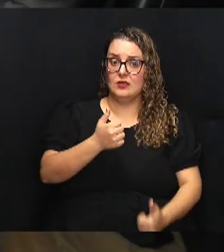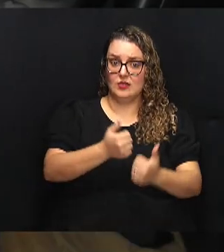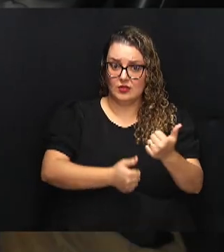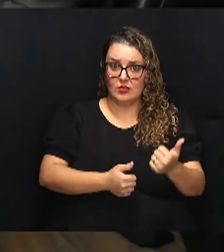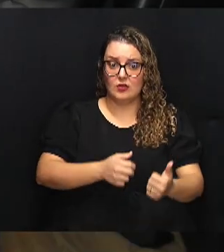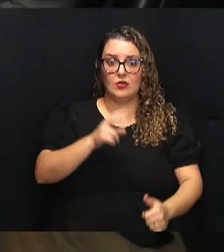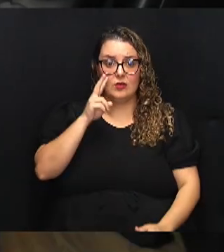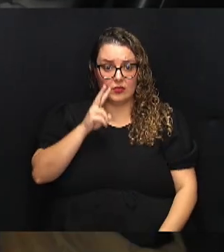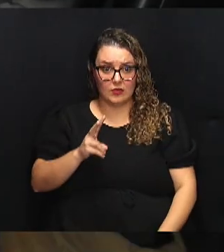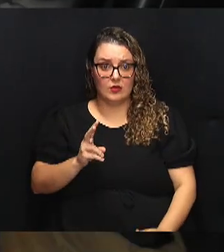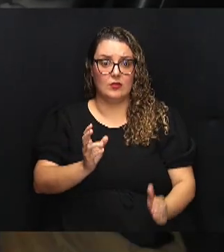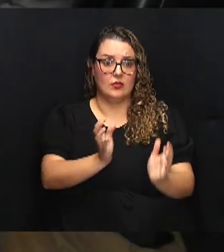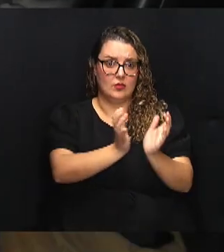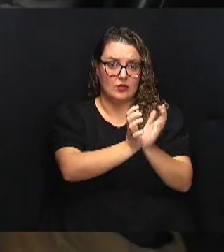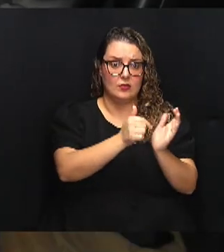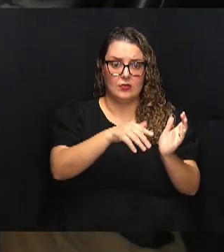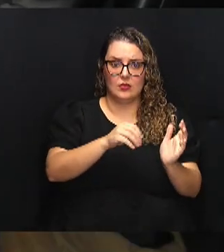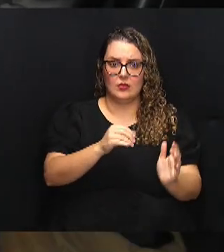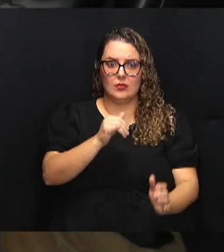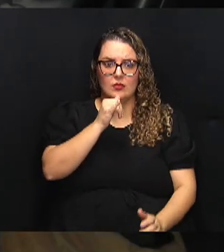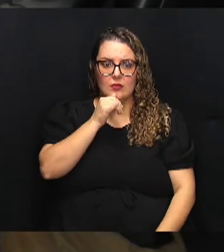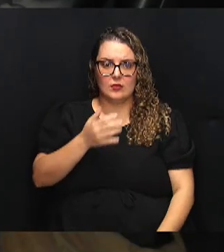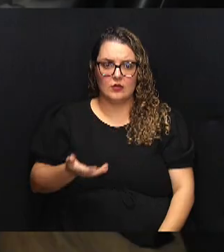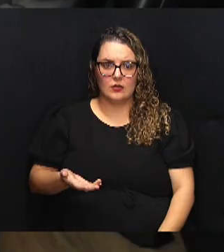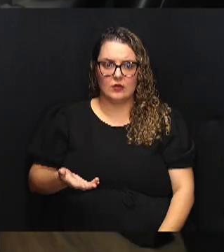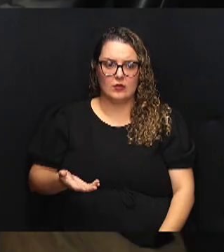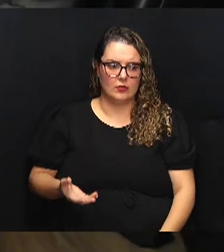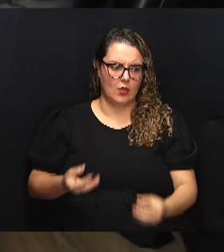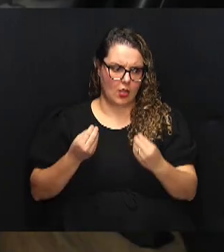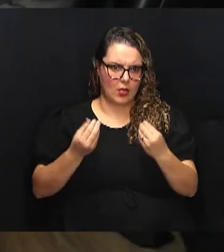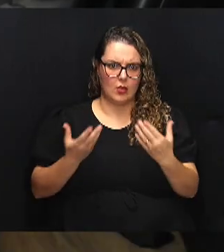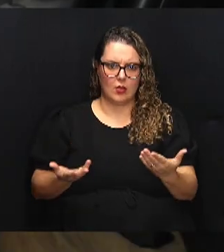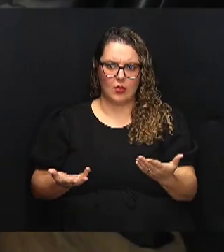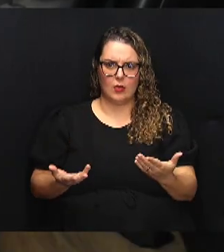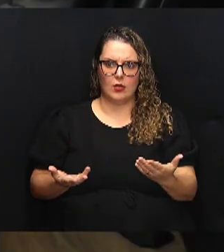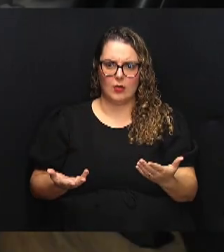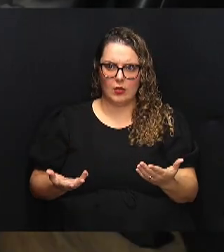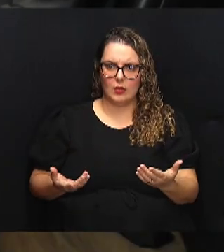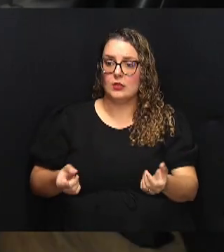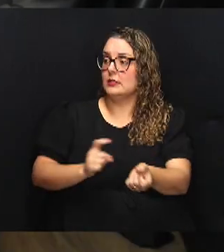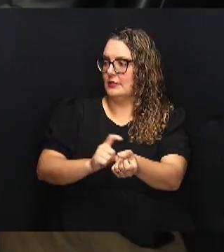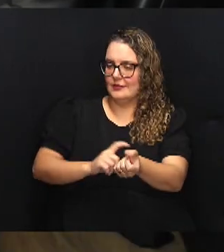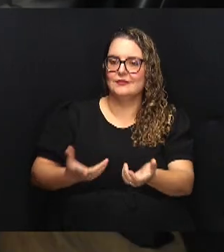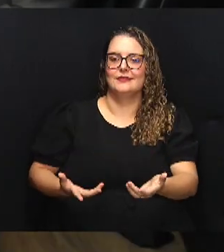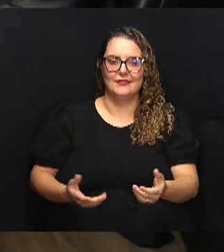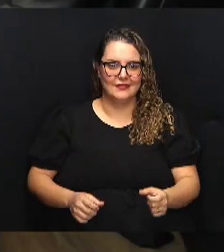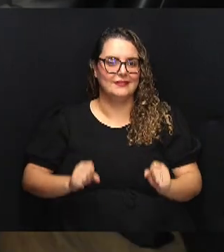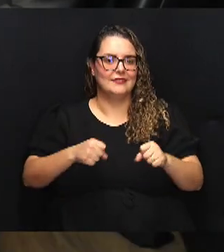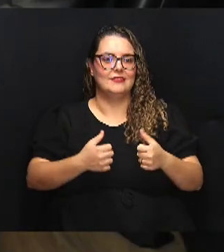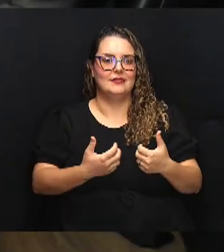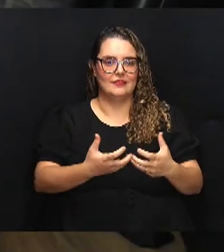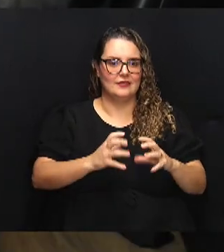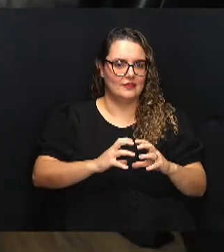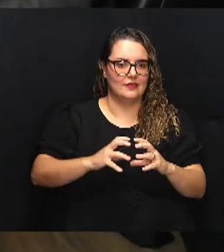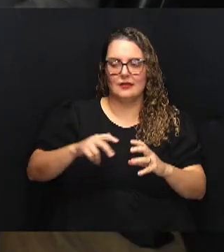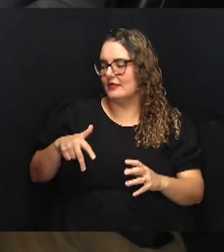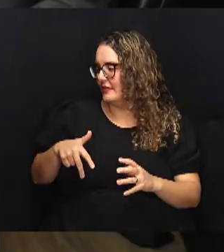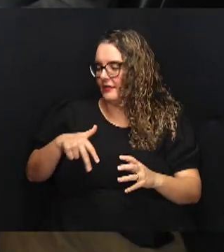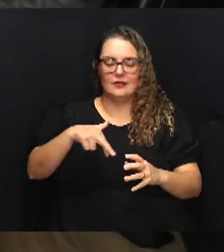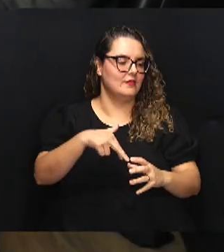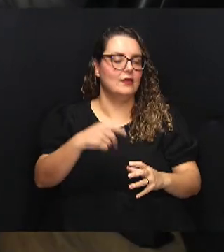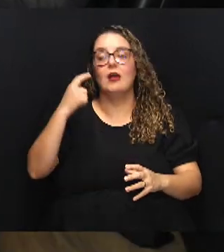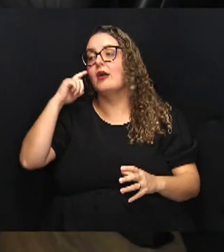partida hoje da Copa de 70, por exemplo, você vai falar, não é possível. Tá nervoso. O cara pega a bola, vira,